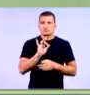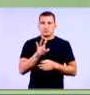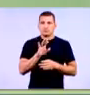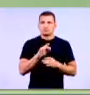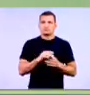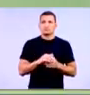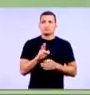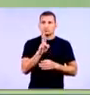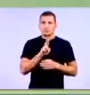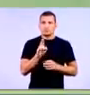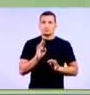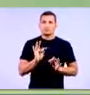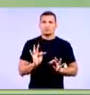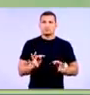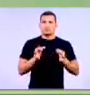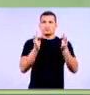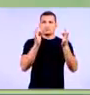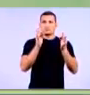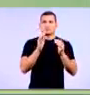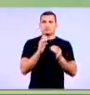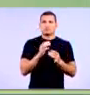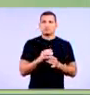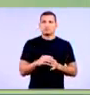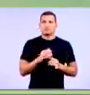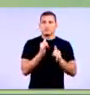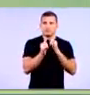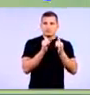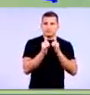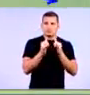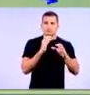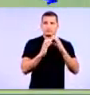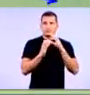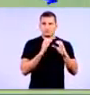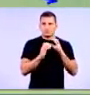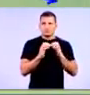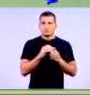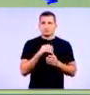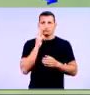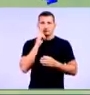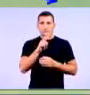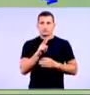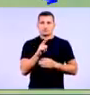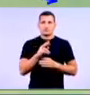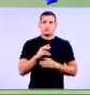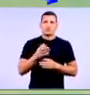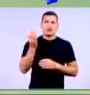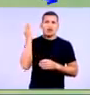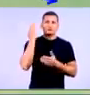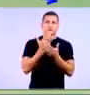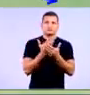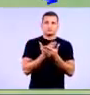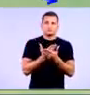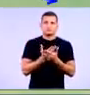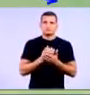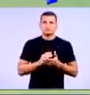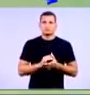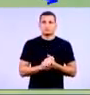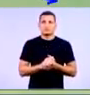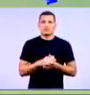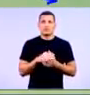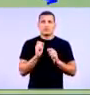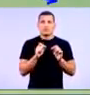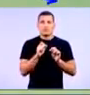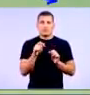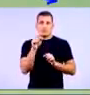pelas tecnologias da informação e da comunicação, como nós vimos na última aula, as TICs. Então, é